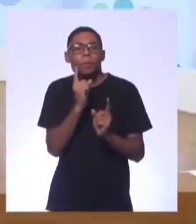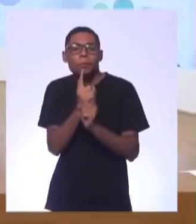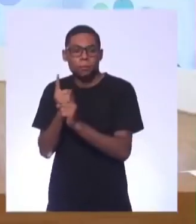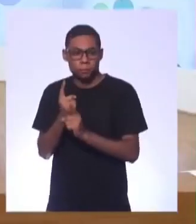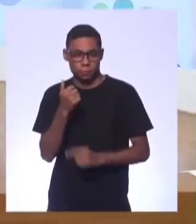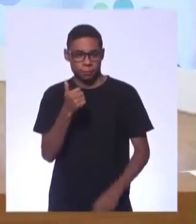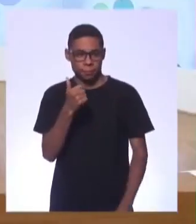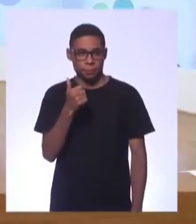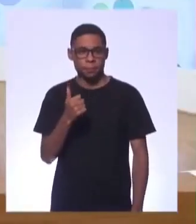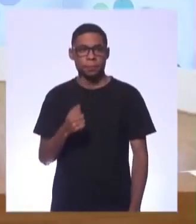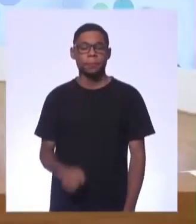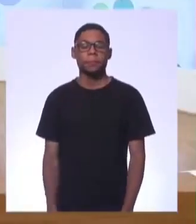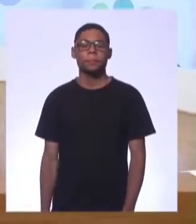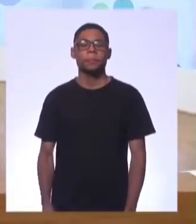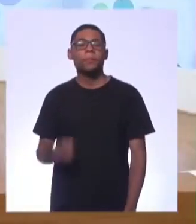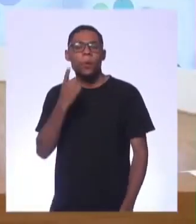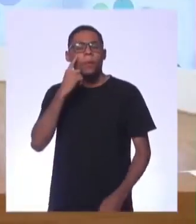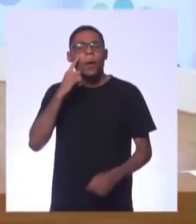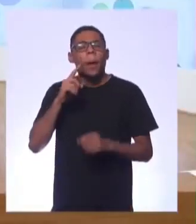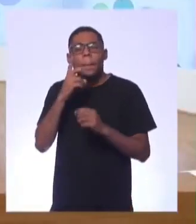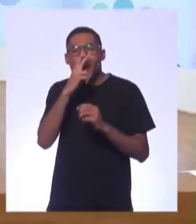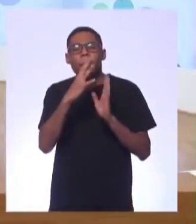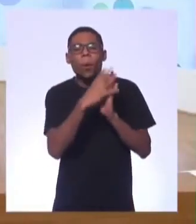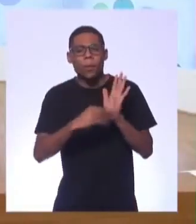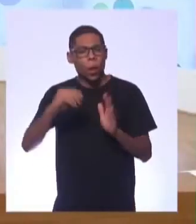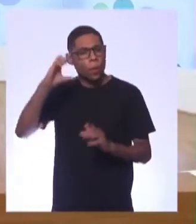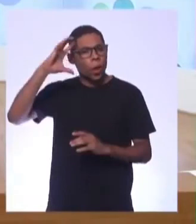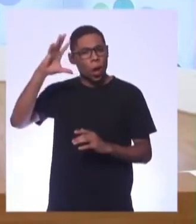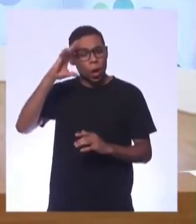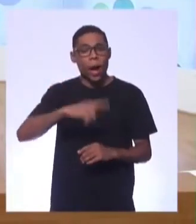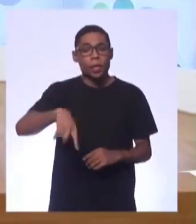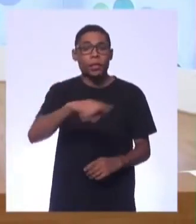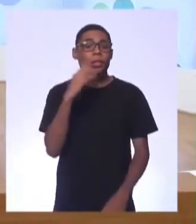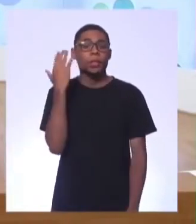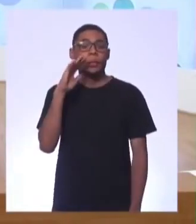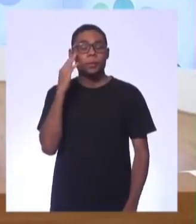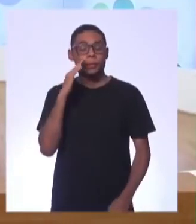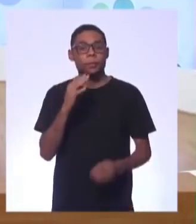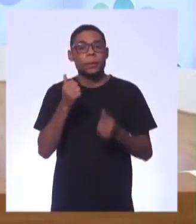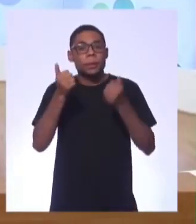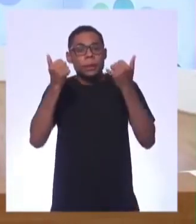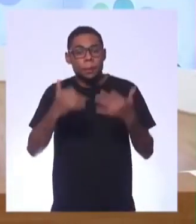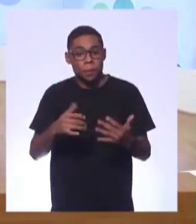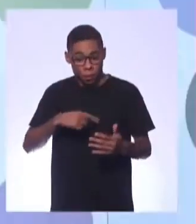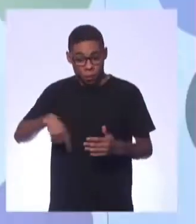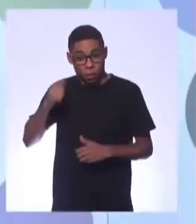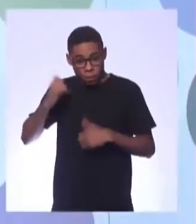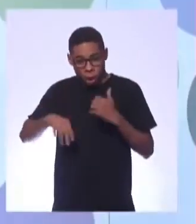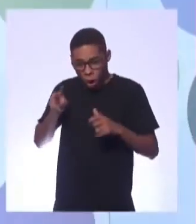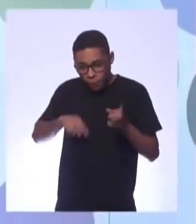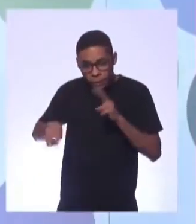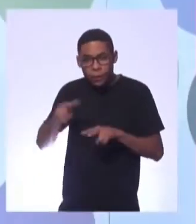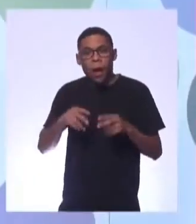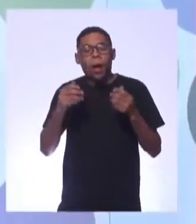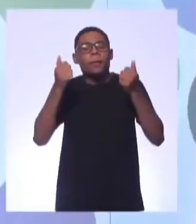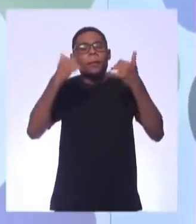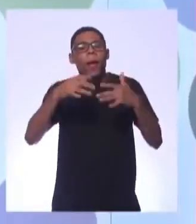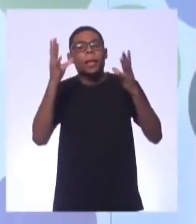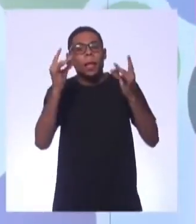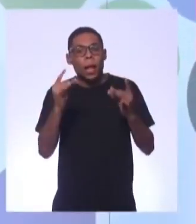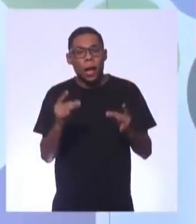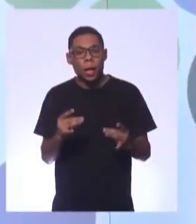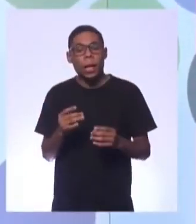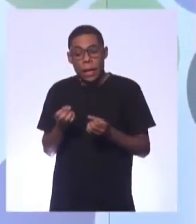né? Isso, tem um modelo teórico aqui para a gente tratar, né? Isso. Tratar o que a gente está observando aqui, né? Estamos